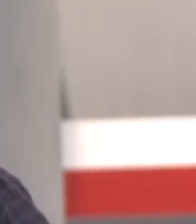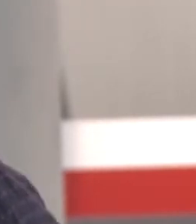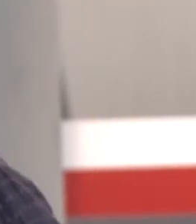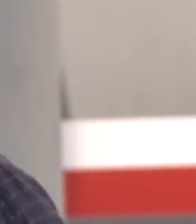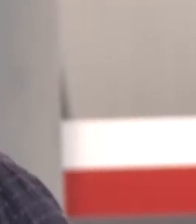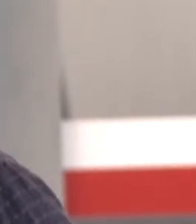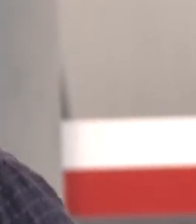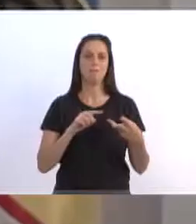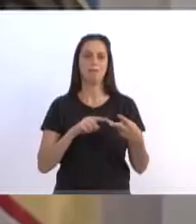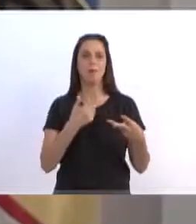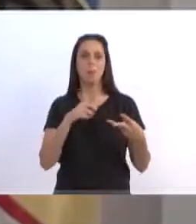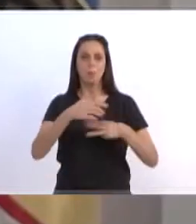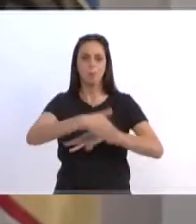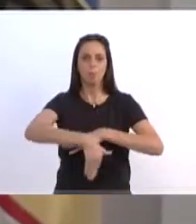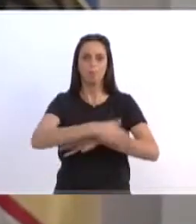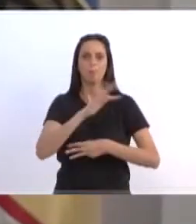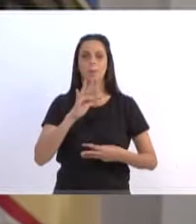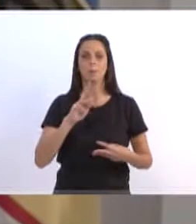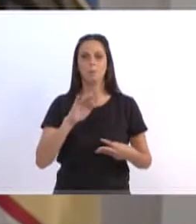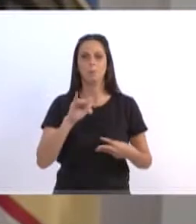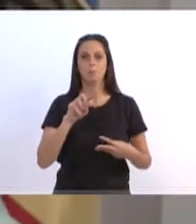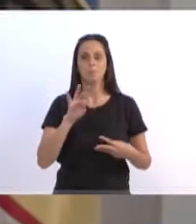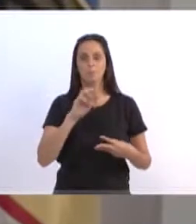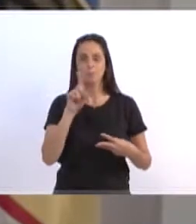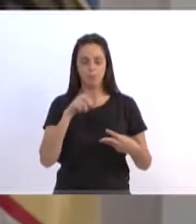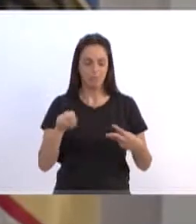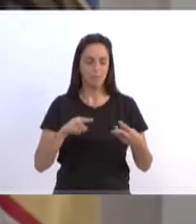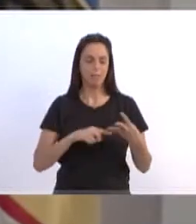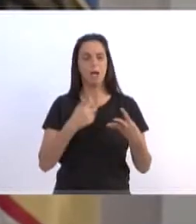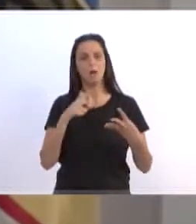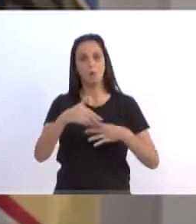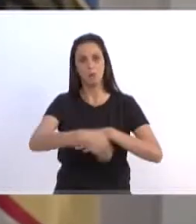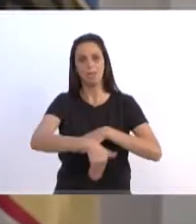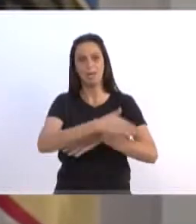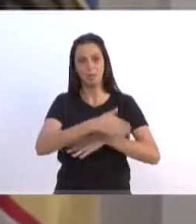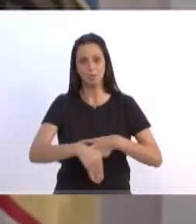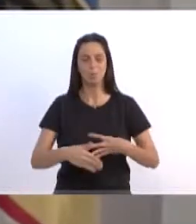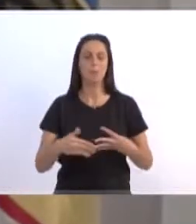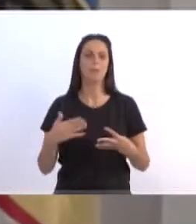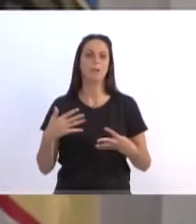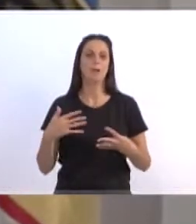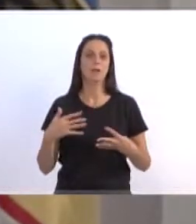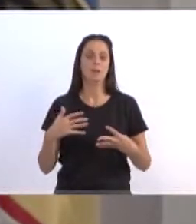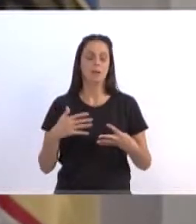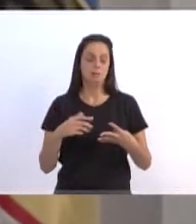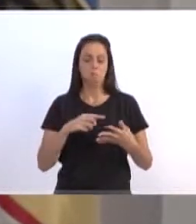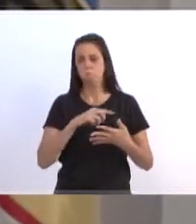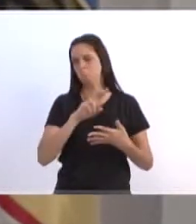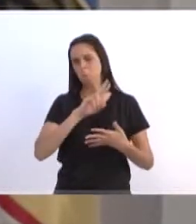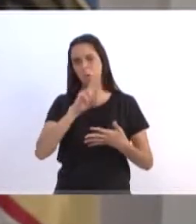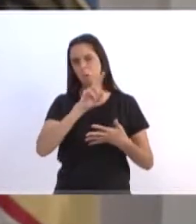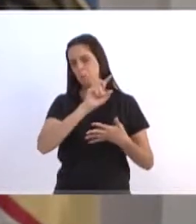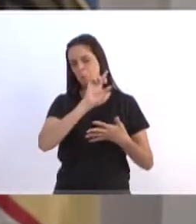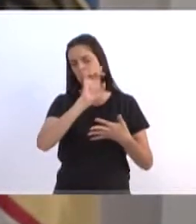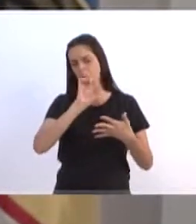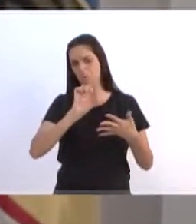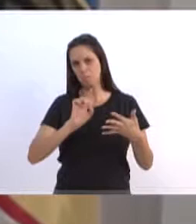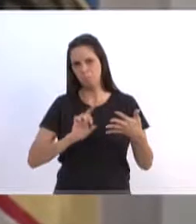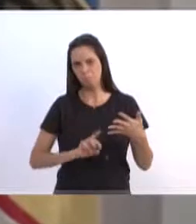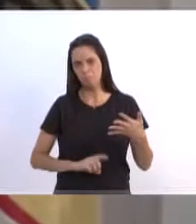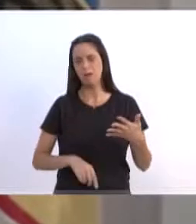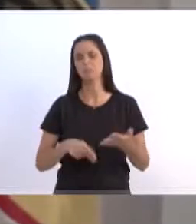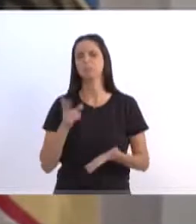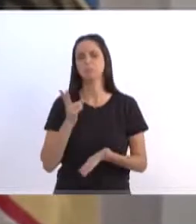mitigadoras para redução de ruído. Nos pronunciamentos, Jovino Cardoso Neto afirmou que entre as maiores reclamações da